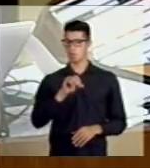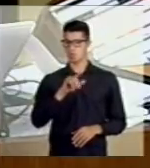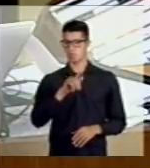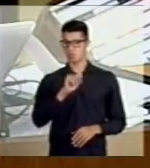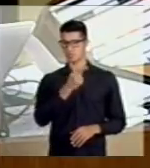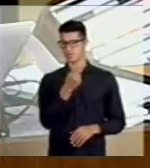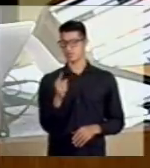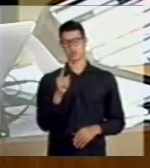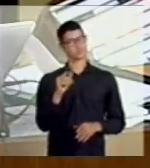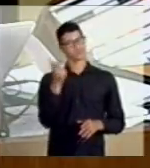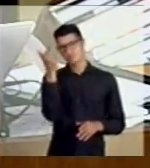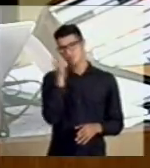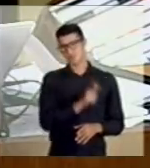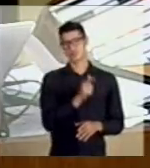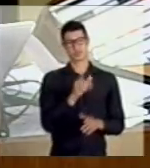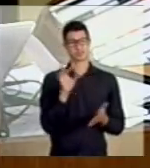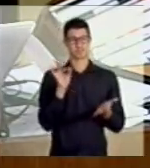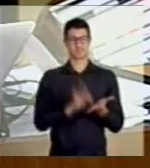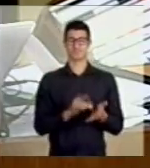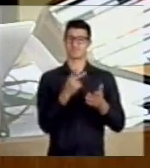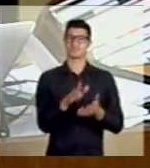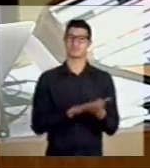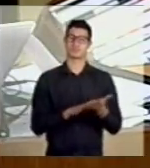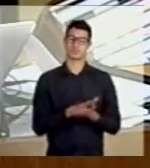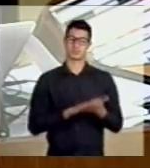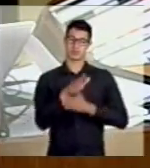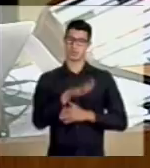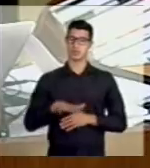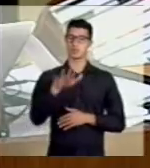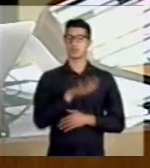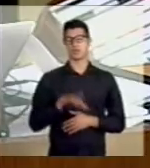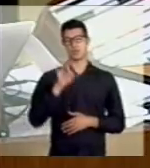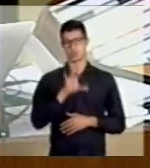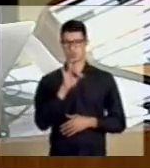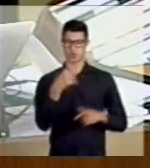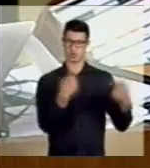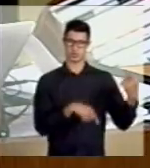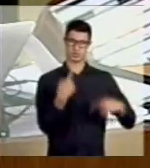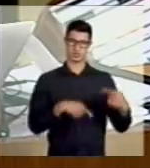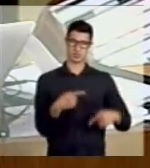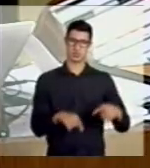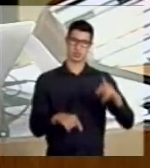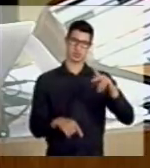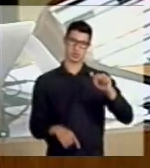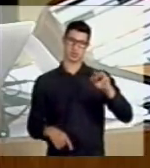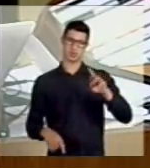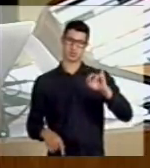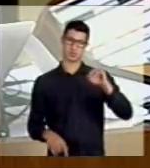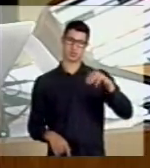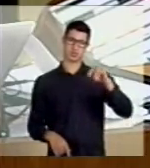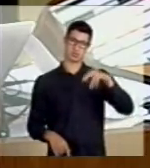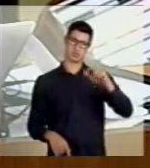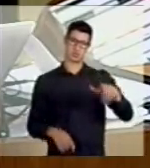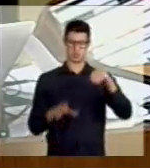isto é importante, nem as legitima, abrangendo tão somente as disposições patrimoniais firmadas no